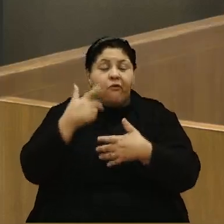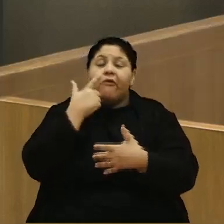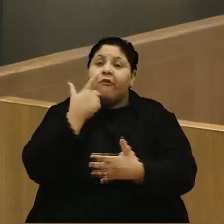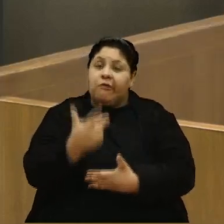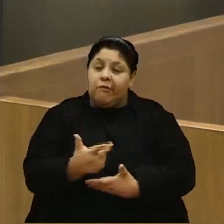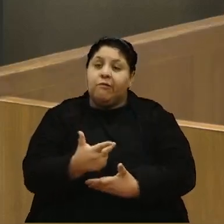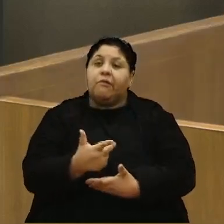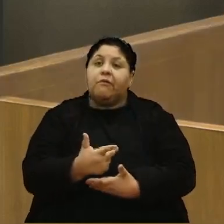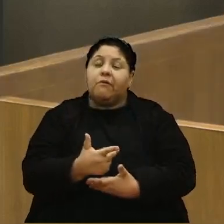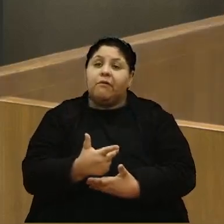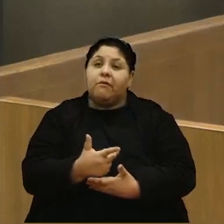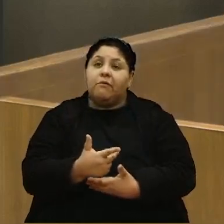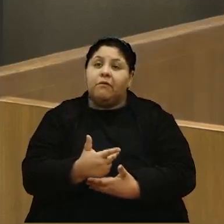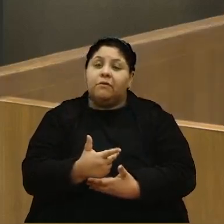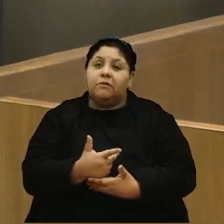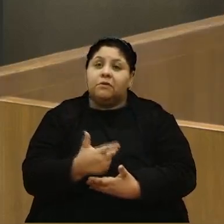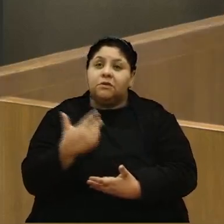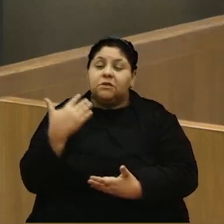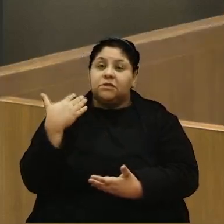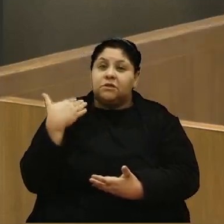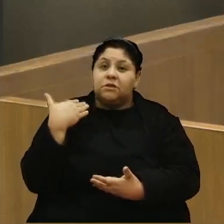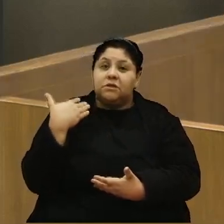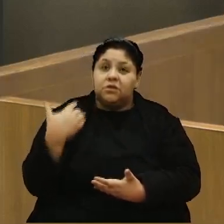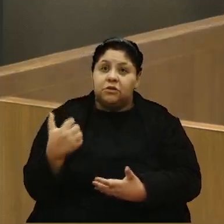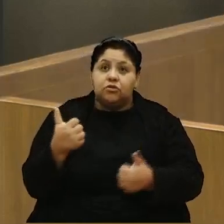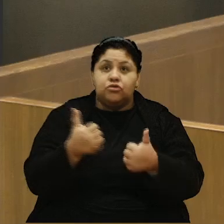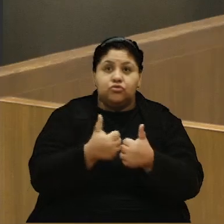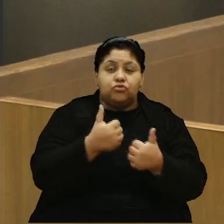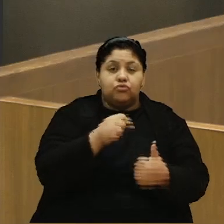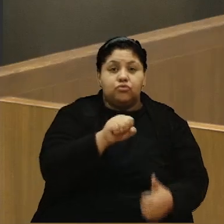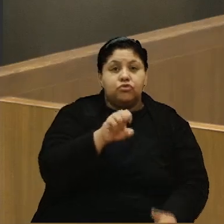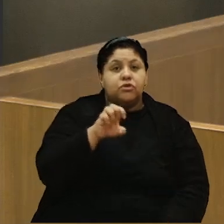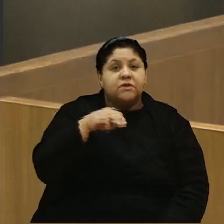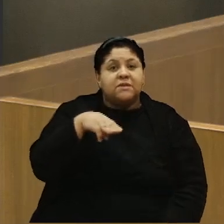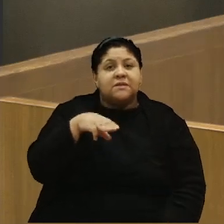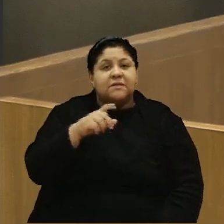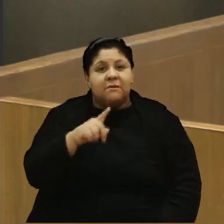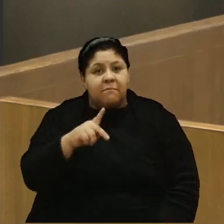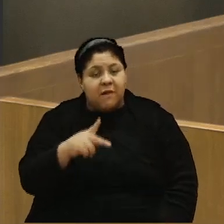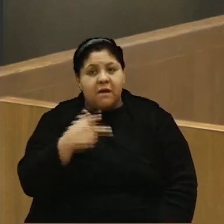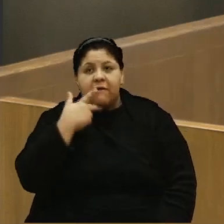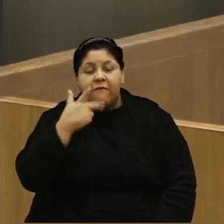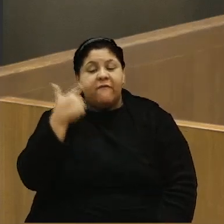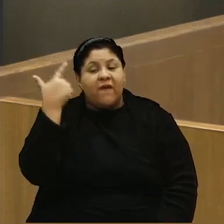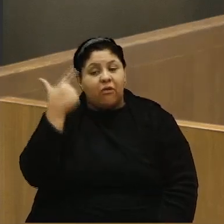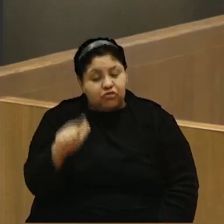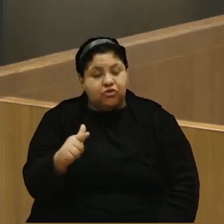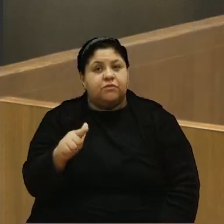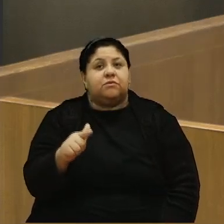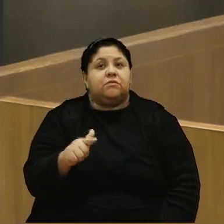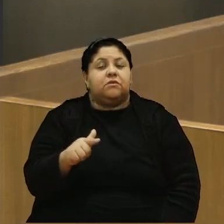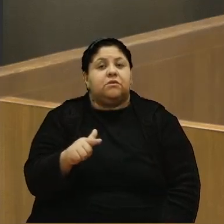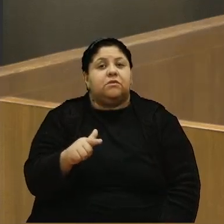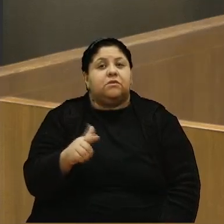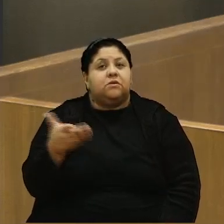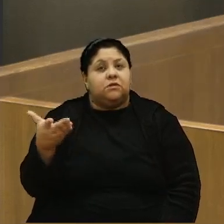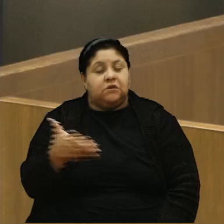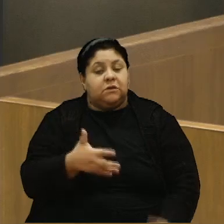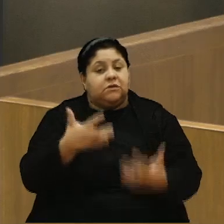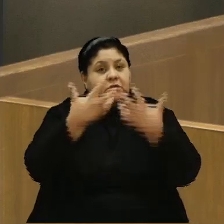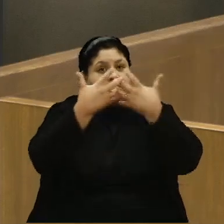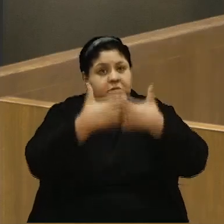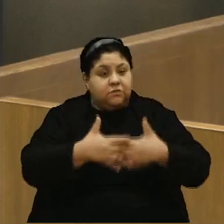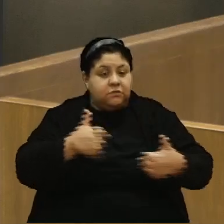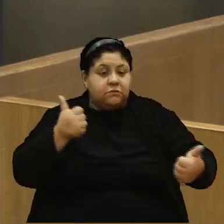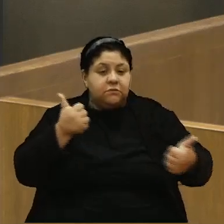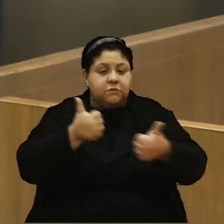que eles seriam chamados através do CEMAP. Digo de novo, o CEMAP está funcionando lá do